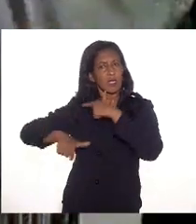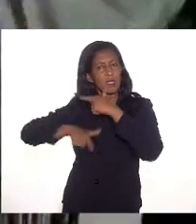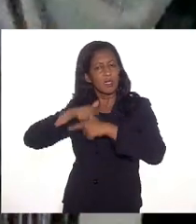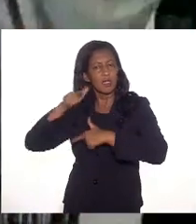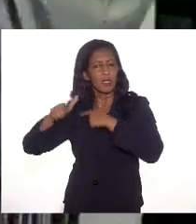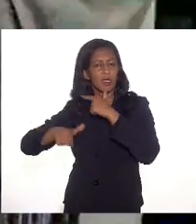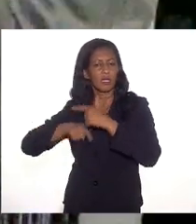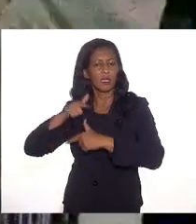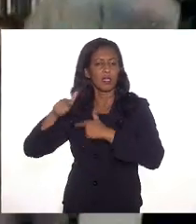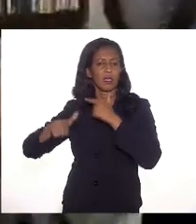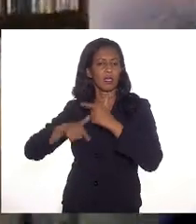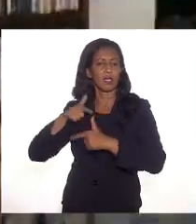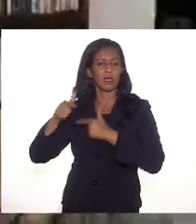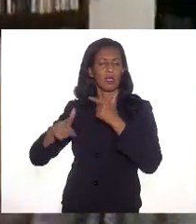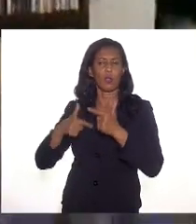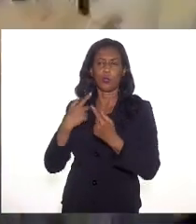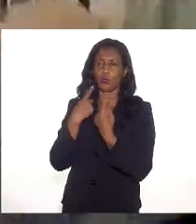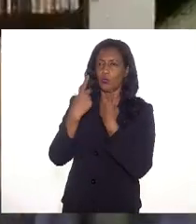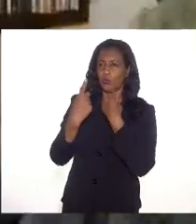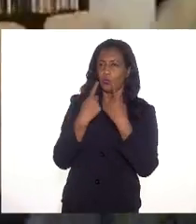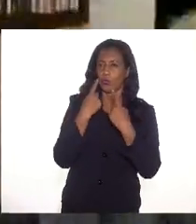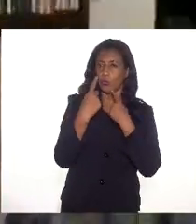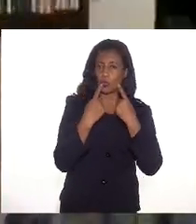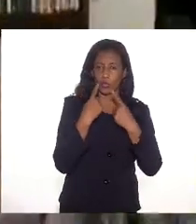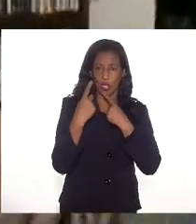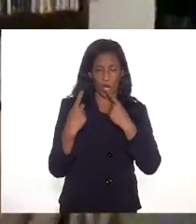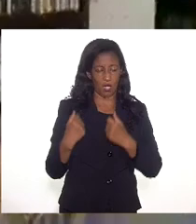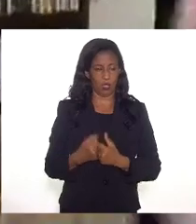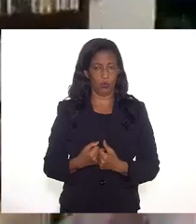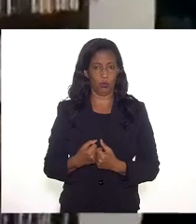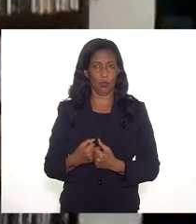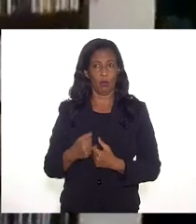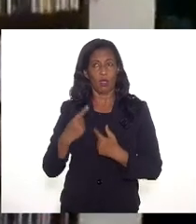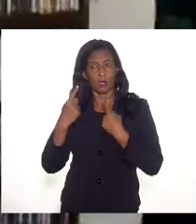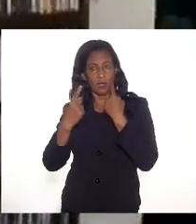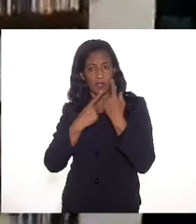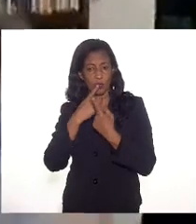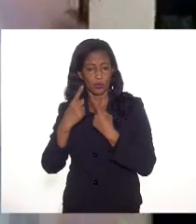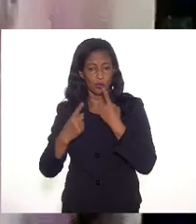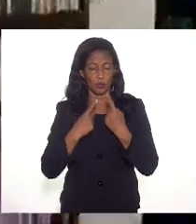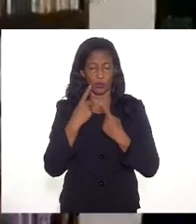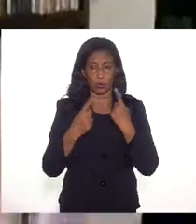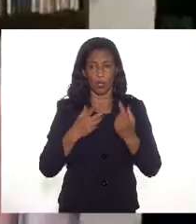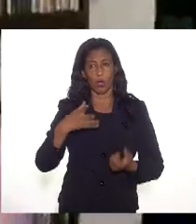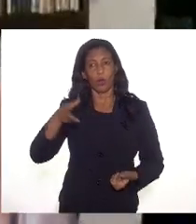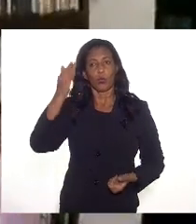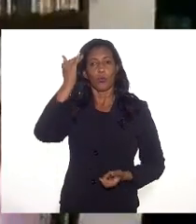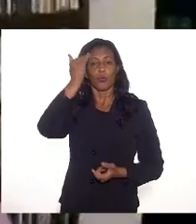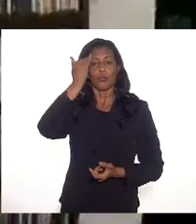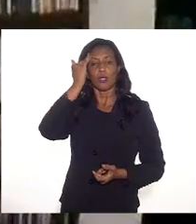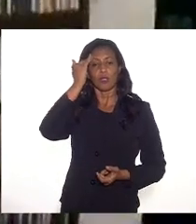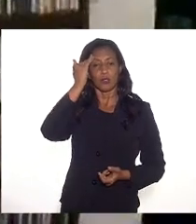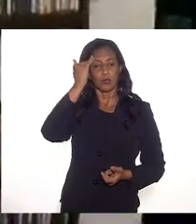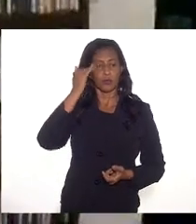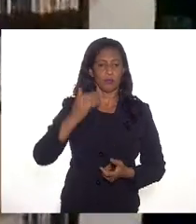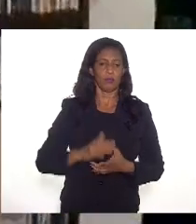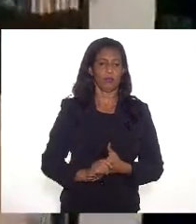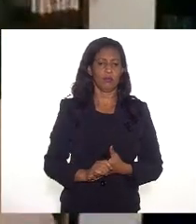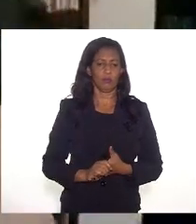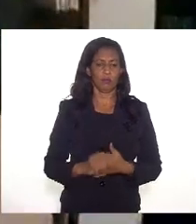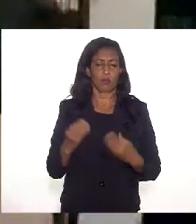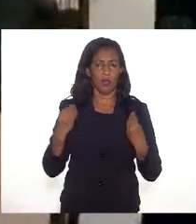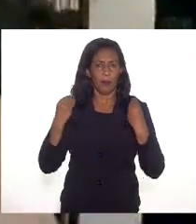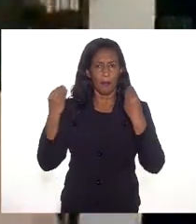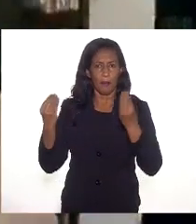o diálogo através do diálogo o entendimento para